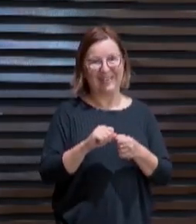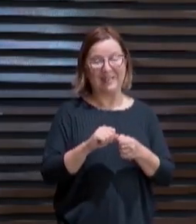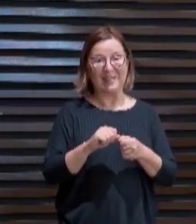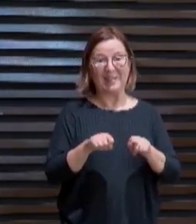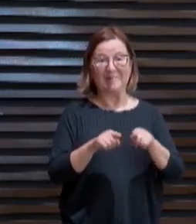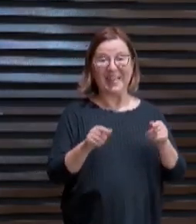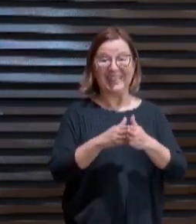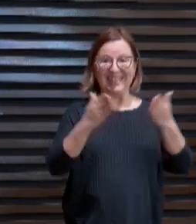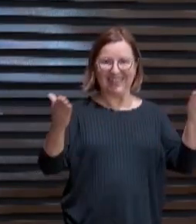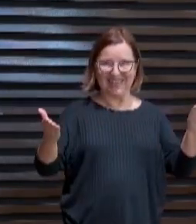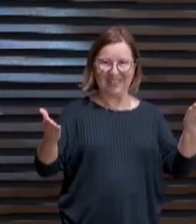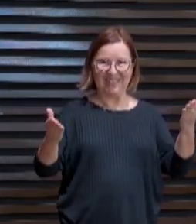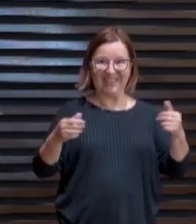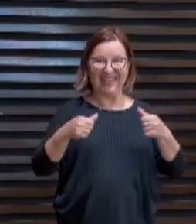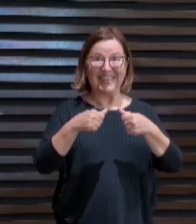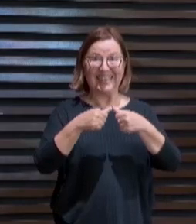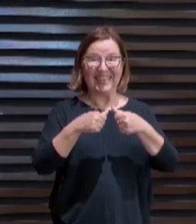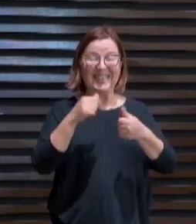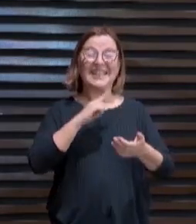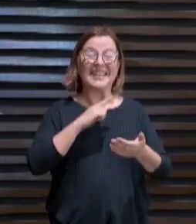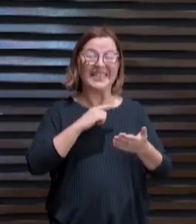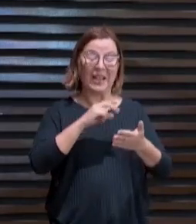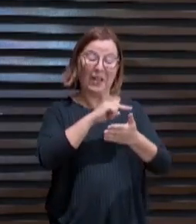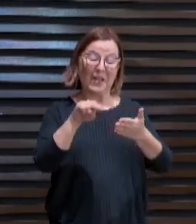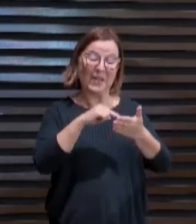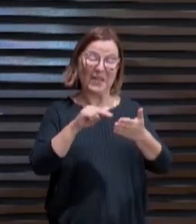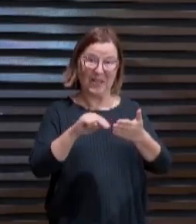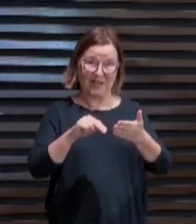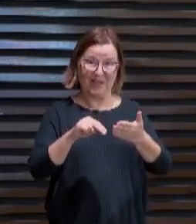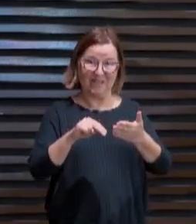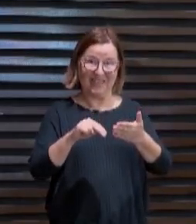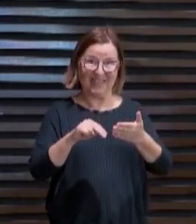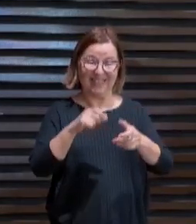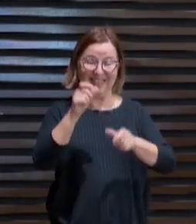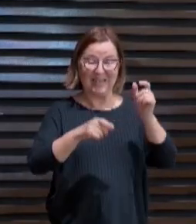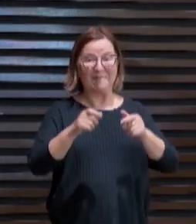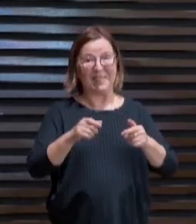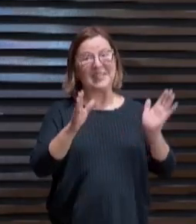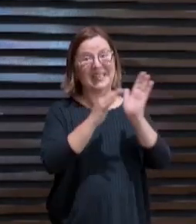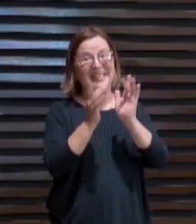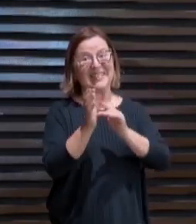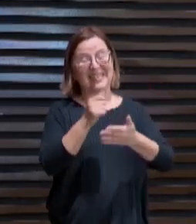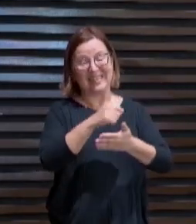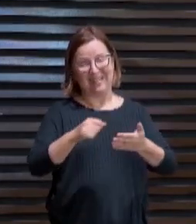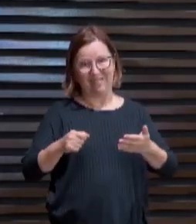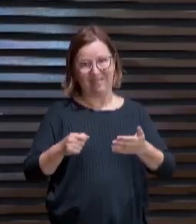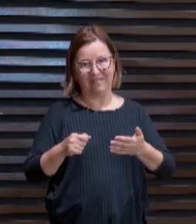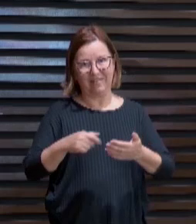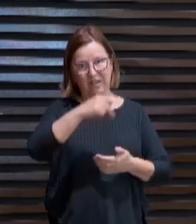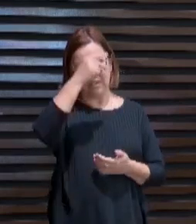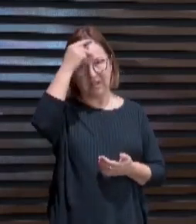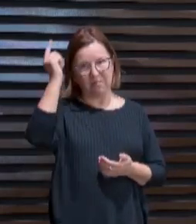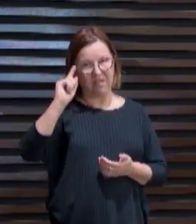daqueles que Jesus escreveu no livro da vida. Aqueles que não nasceram de novo, que não foram regenerados, que não receberam o